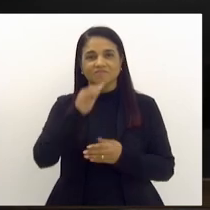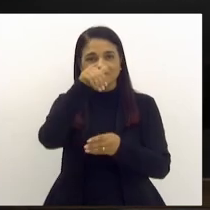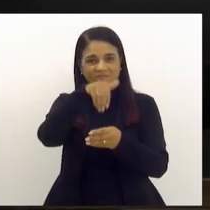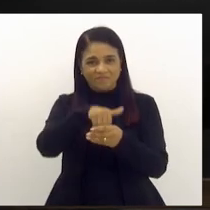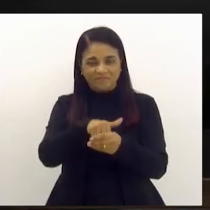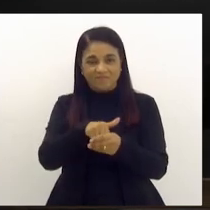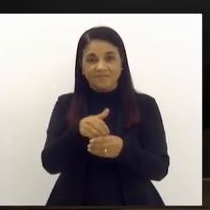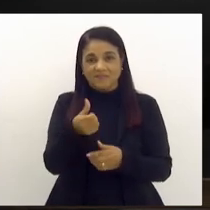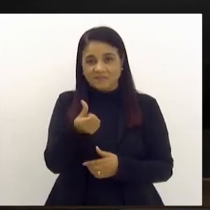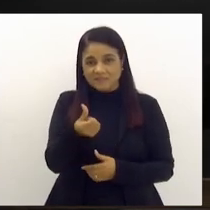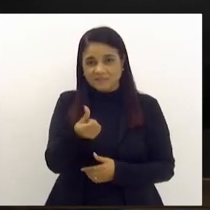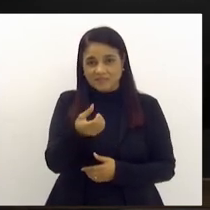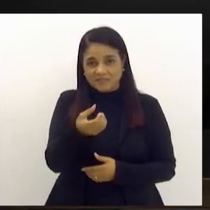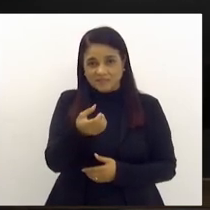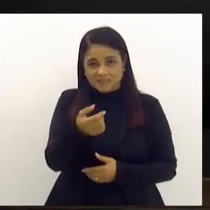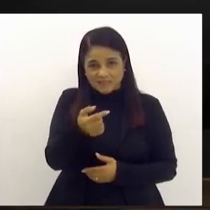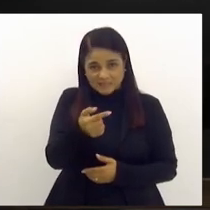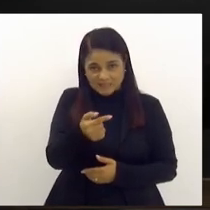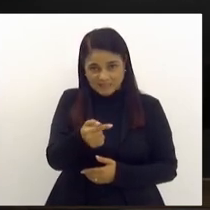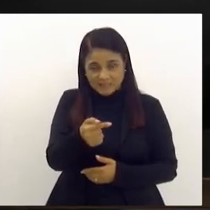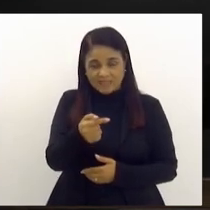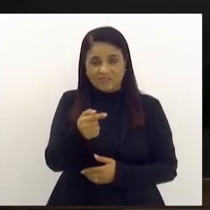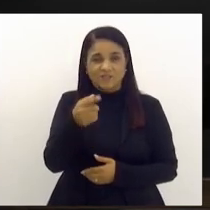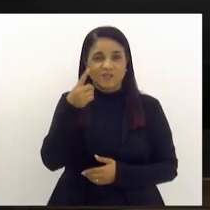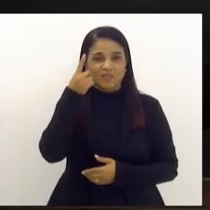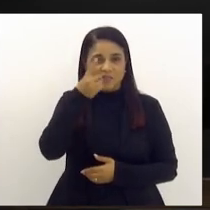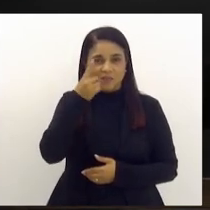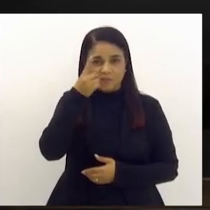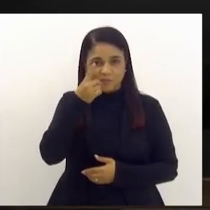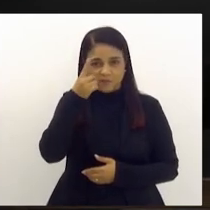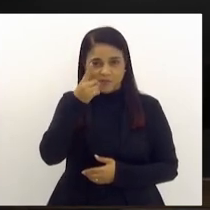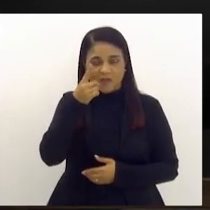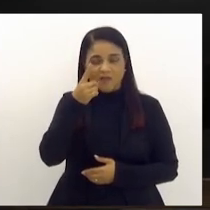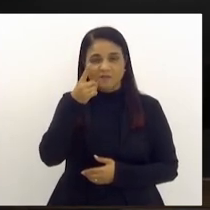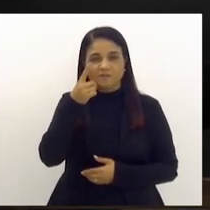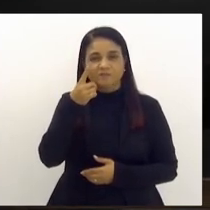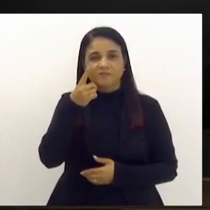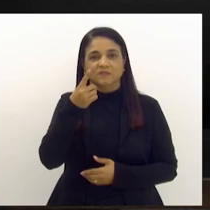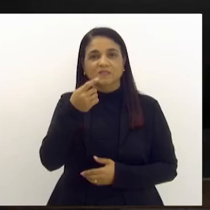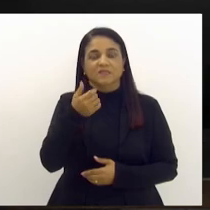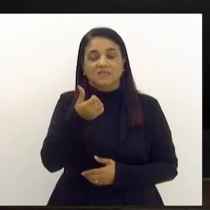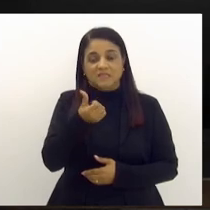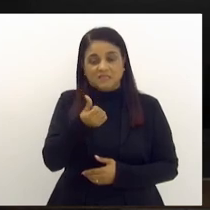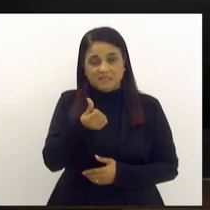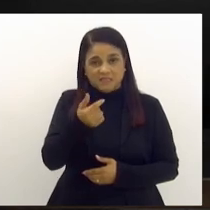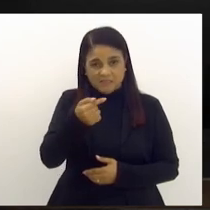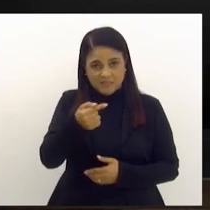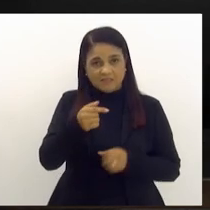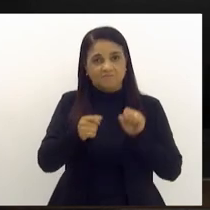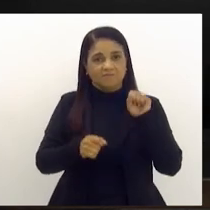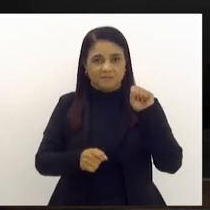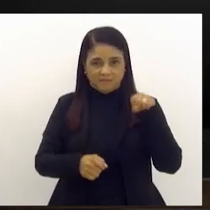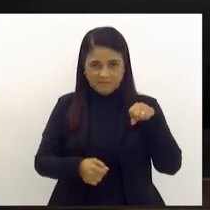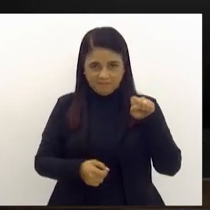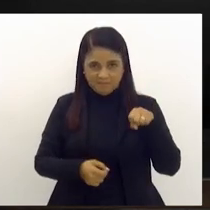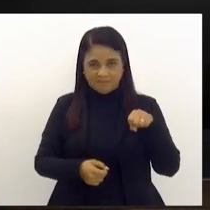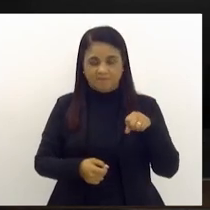Votaram 67 deputados com 67 votos favoráveis. Voto